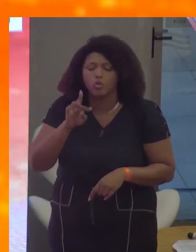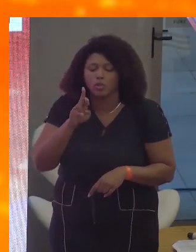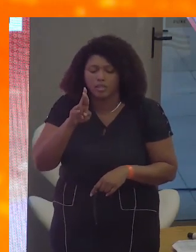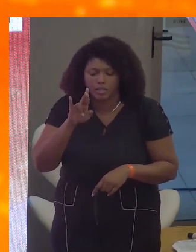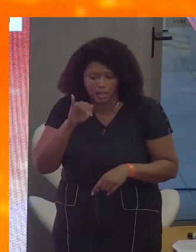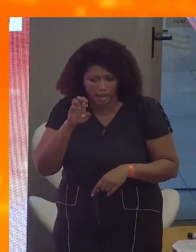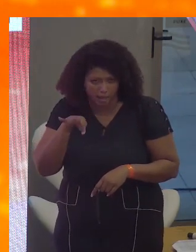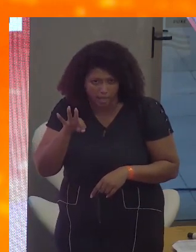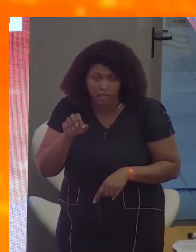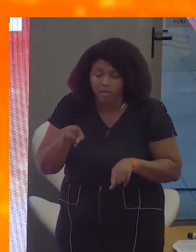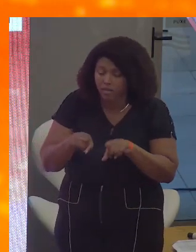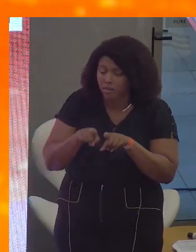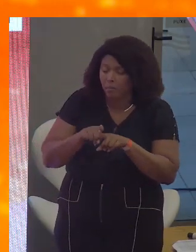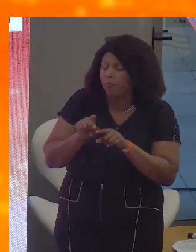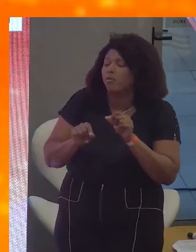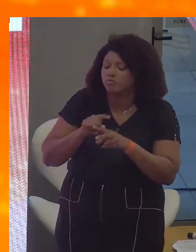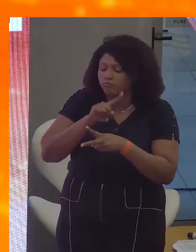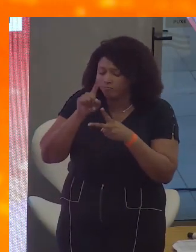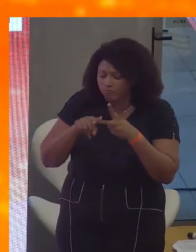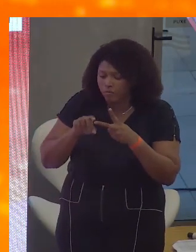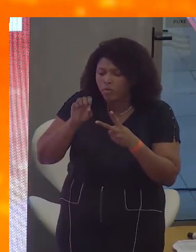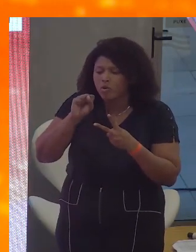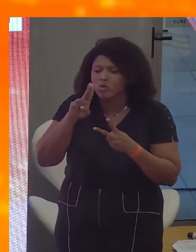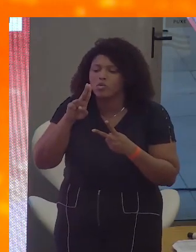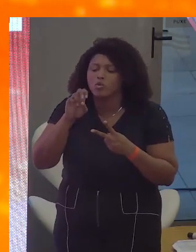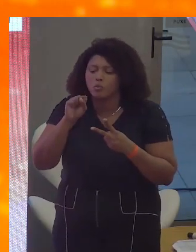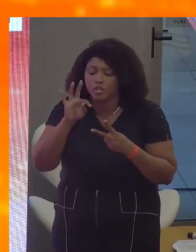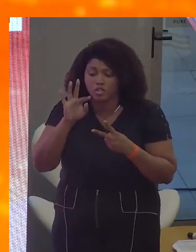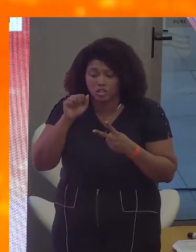substâncias bioativas numa mesma composição.